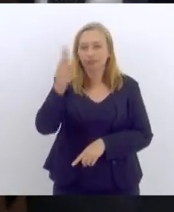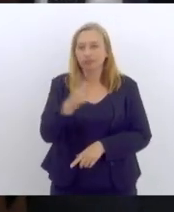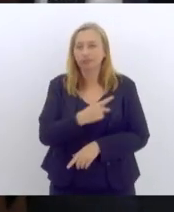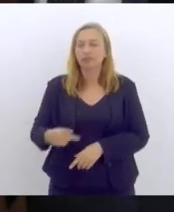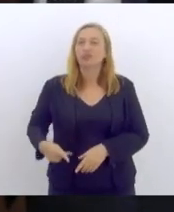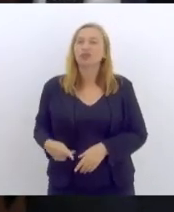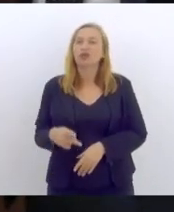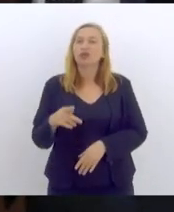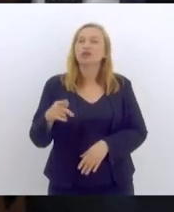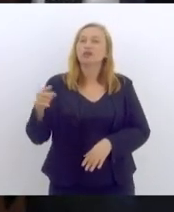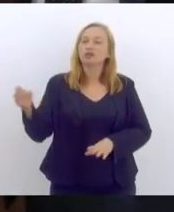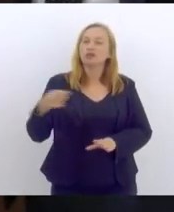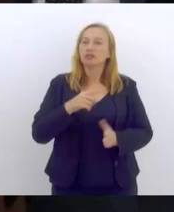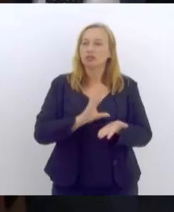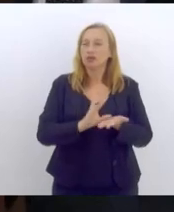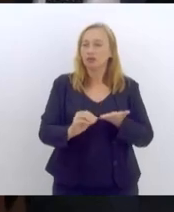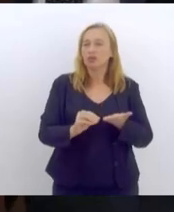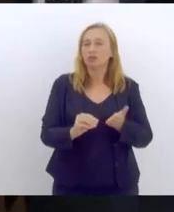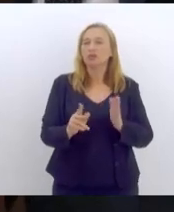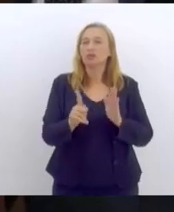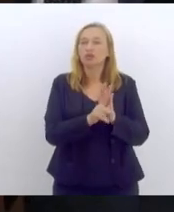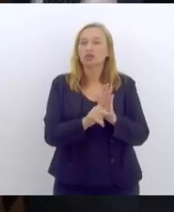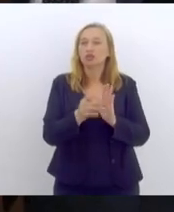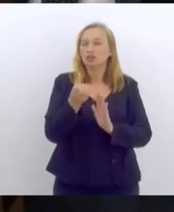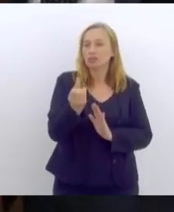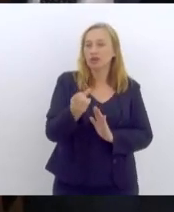senhor para trazermos para a pauta o projeto